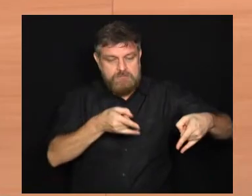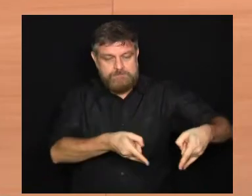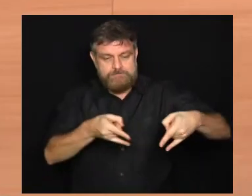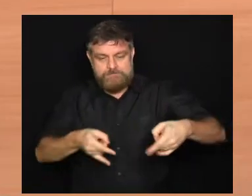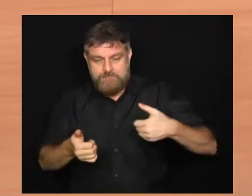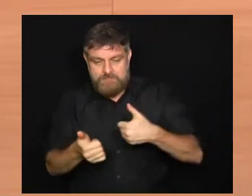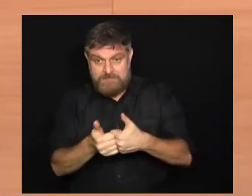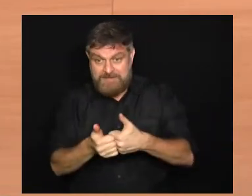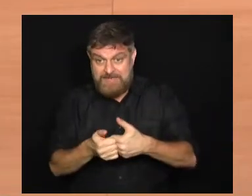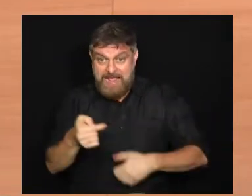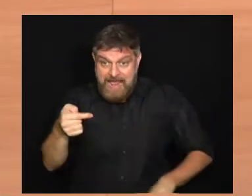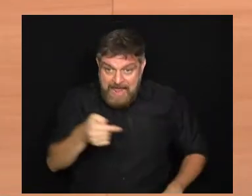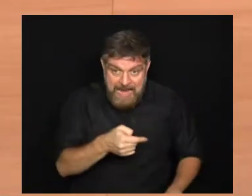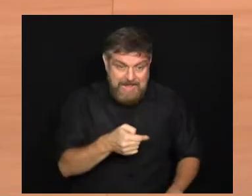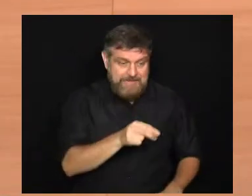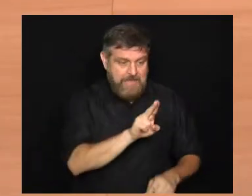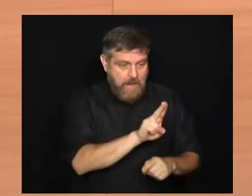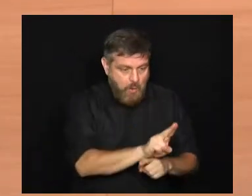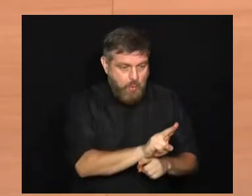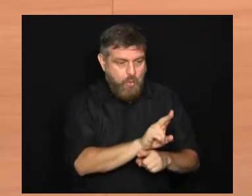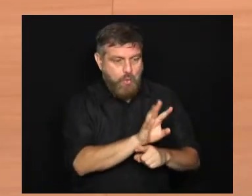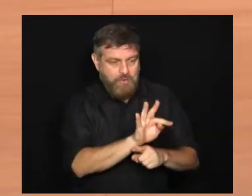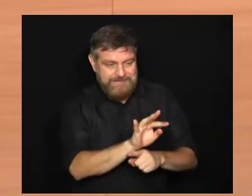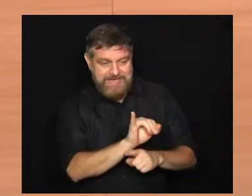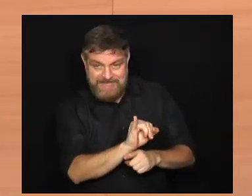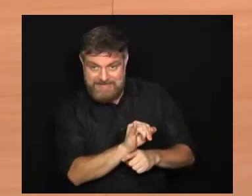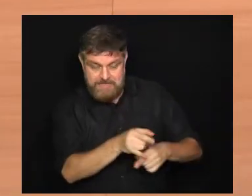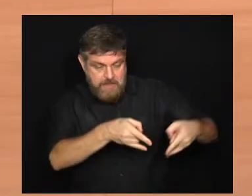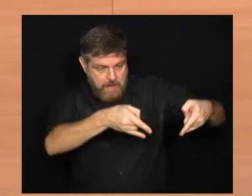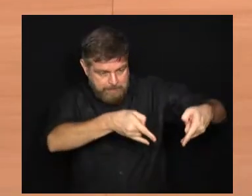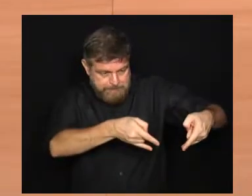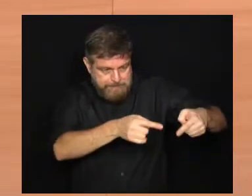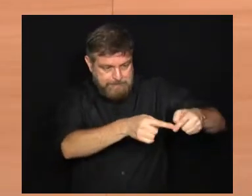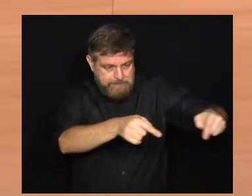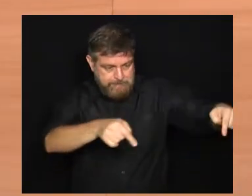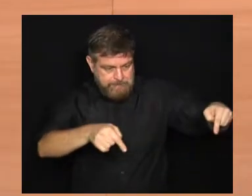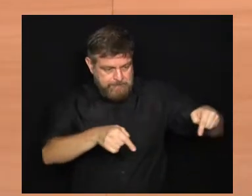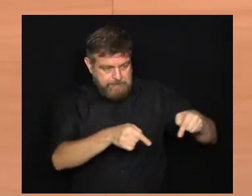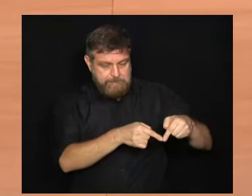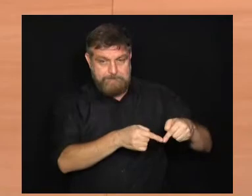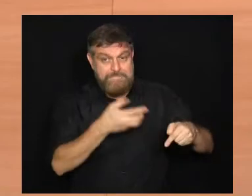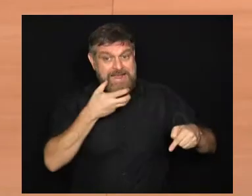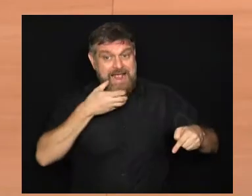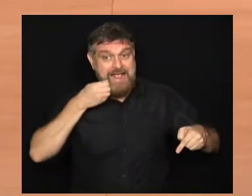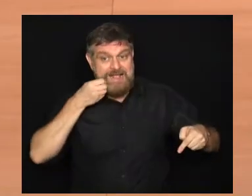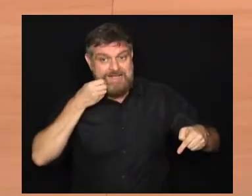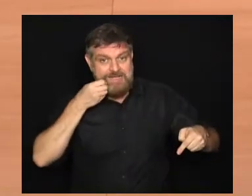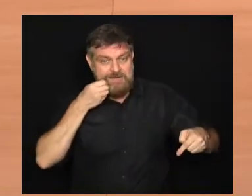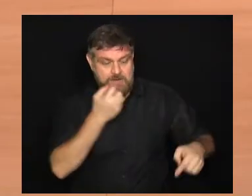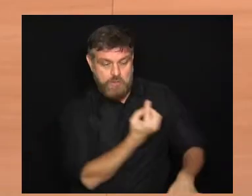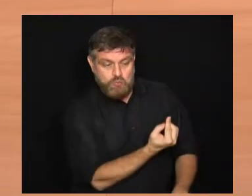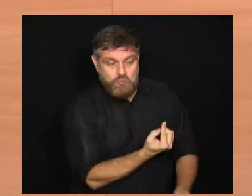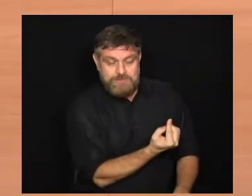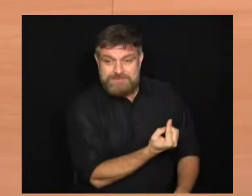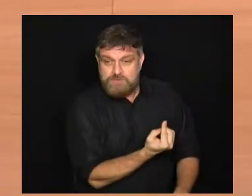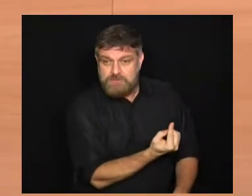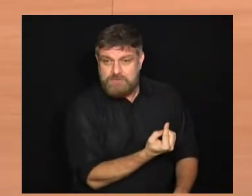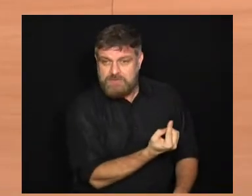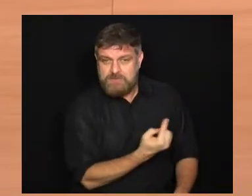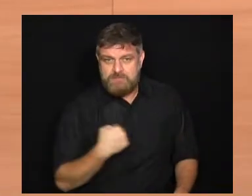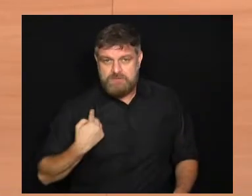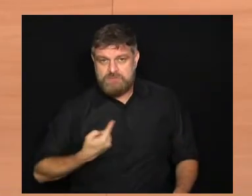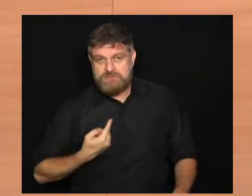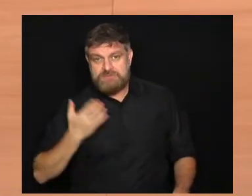na própria UTI. Esse fluxo, esse local já existe determinado. É claro, nós estamos falando